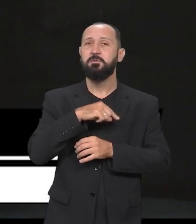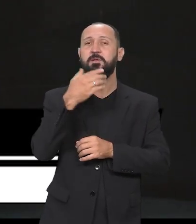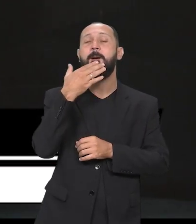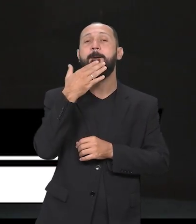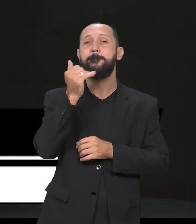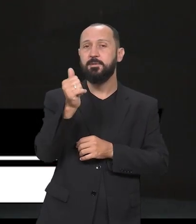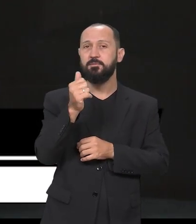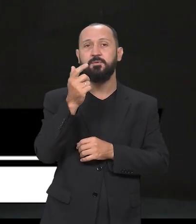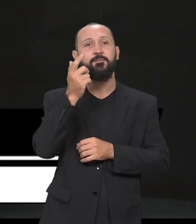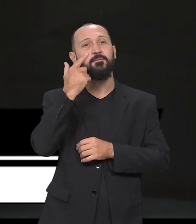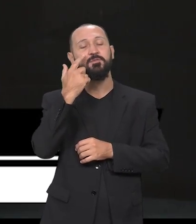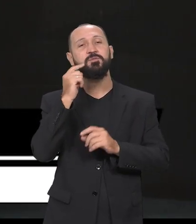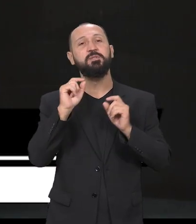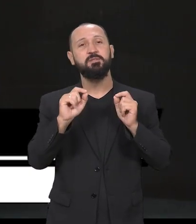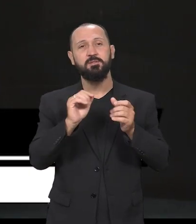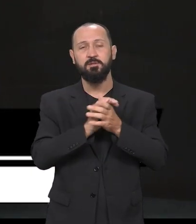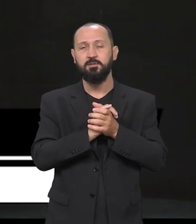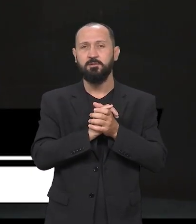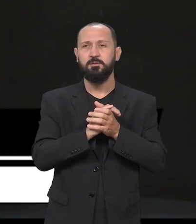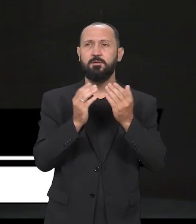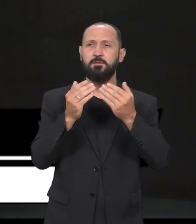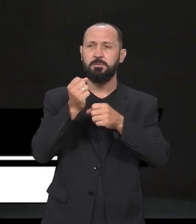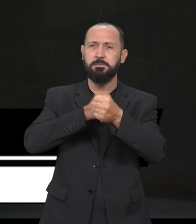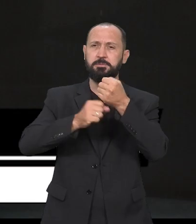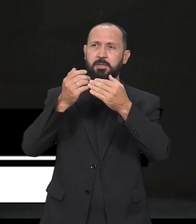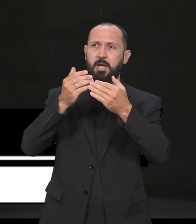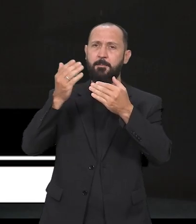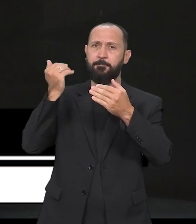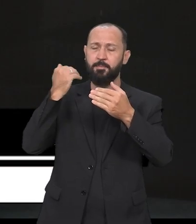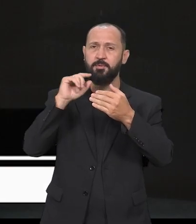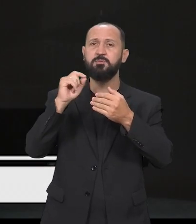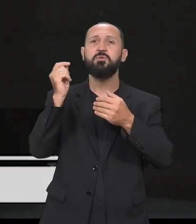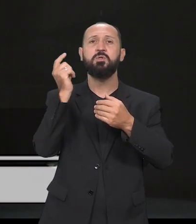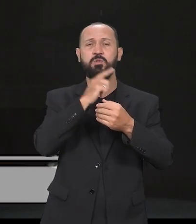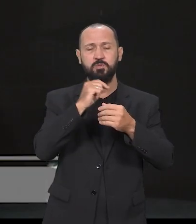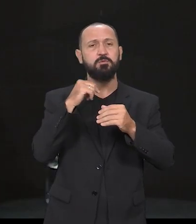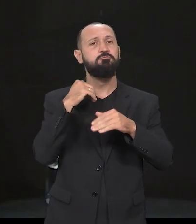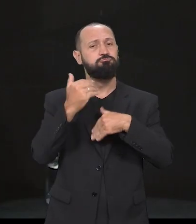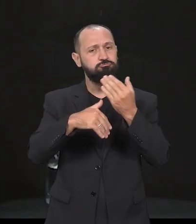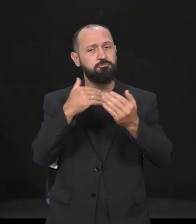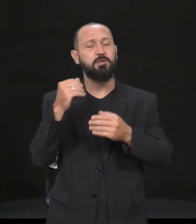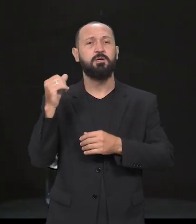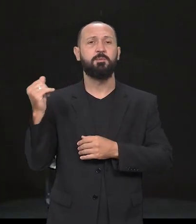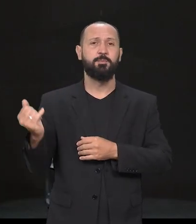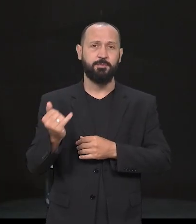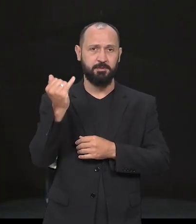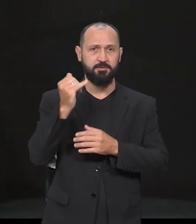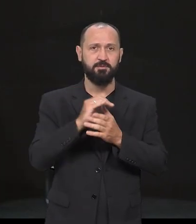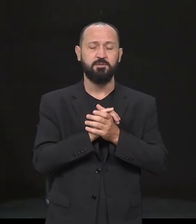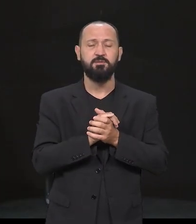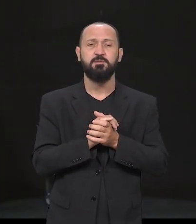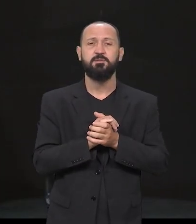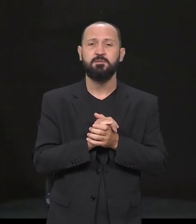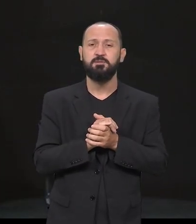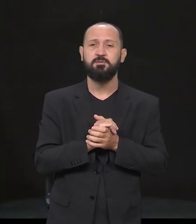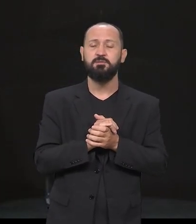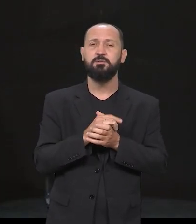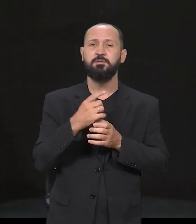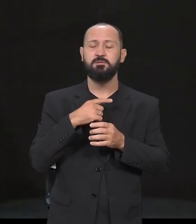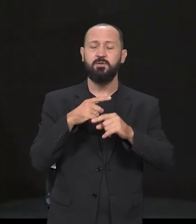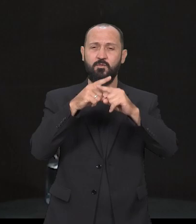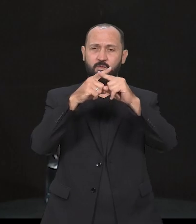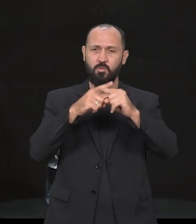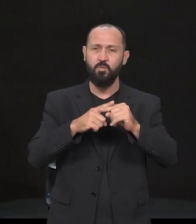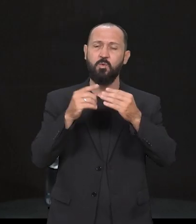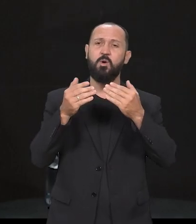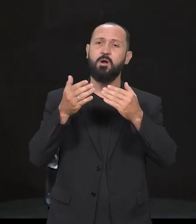estamos melhorando e eu vejo que nos últimos anos a gente tem dado passos muito importantes, né? A gente teve um bom